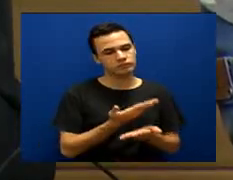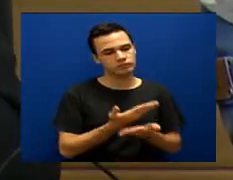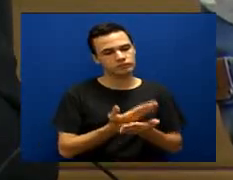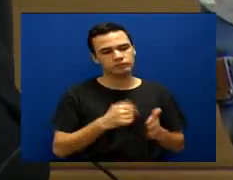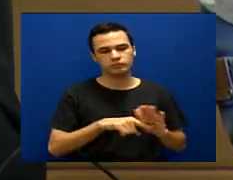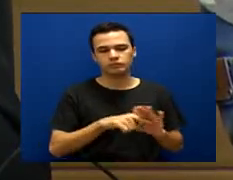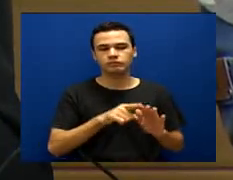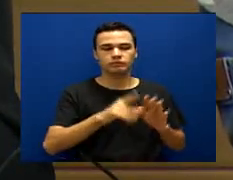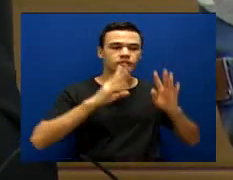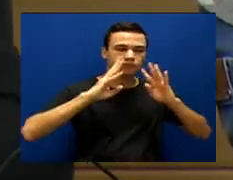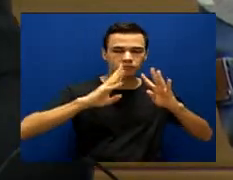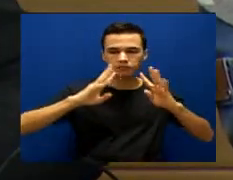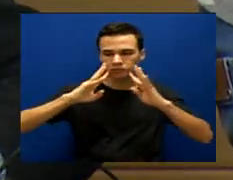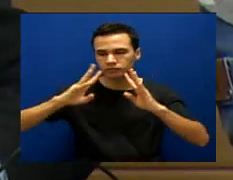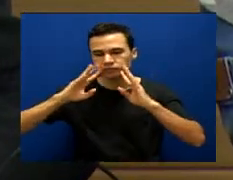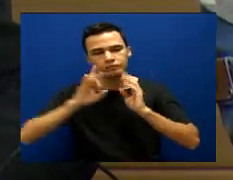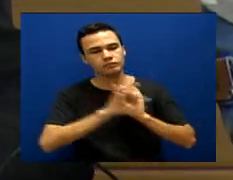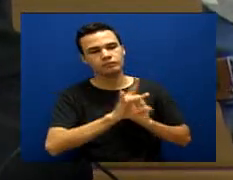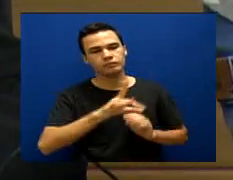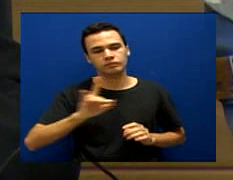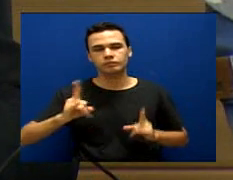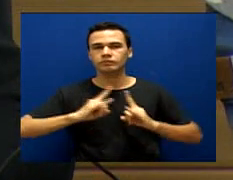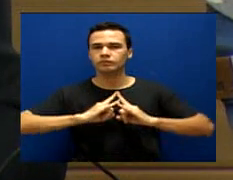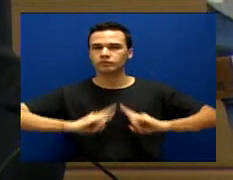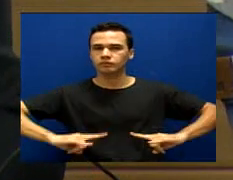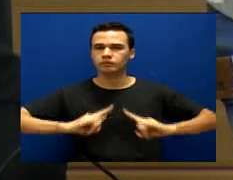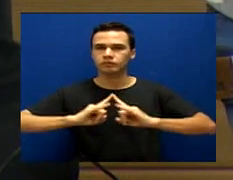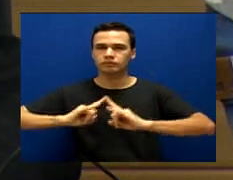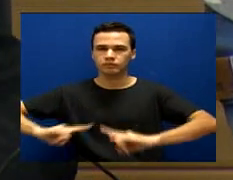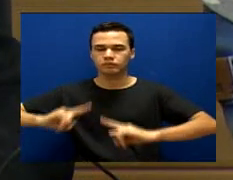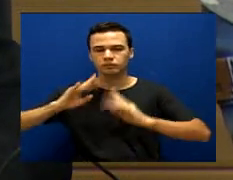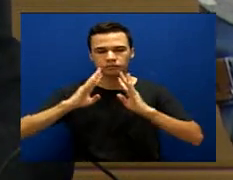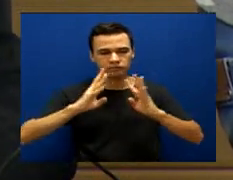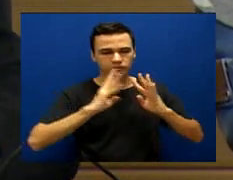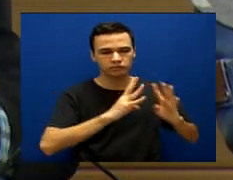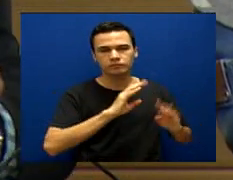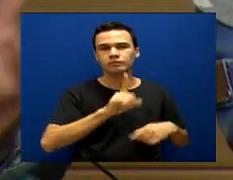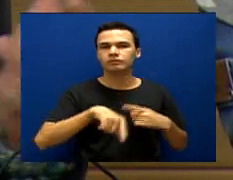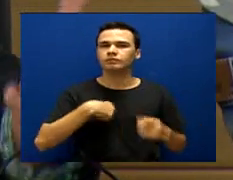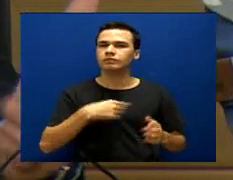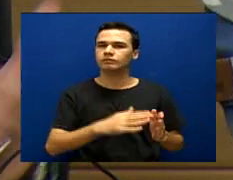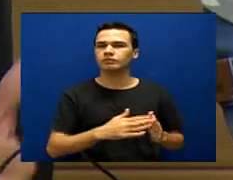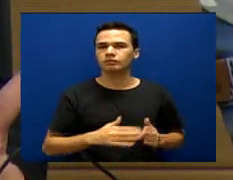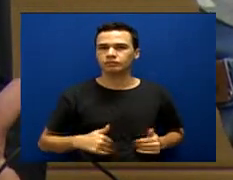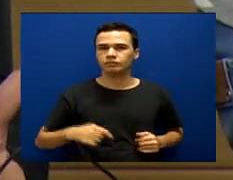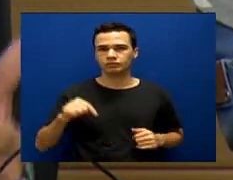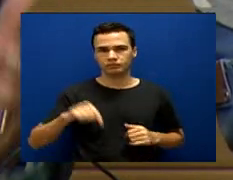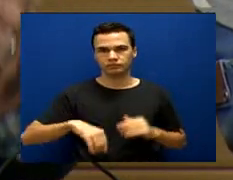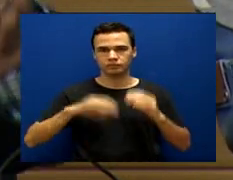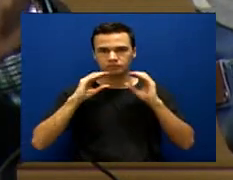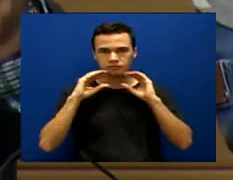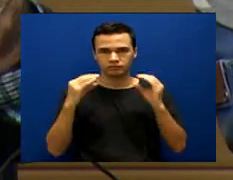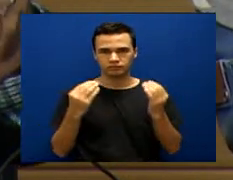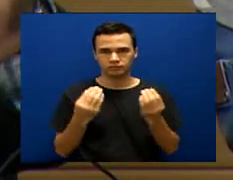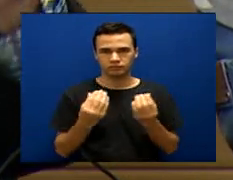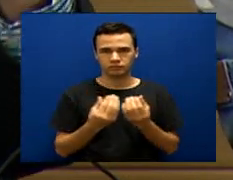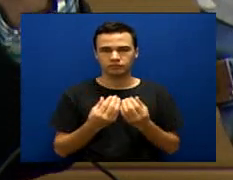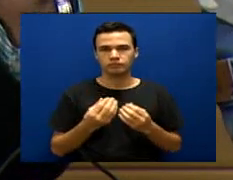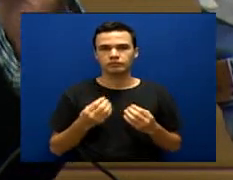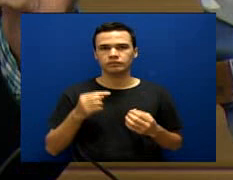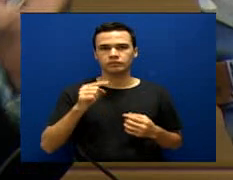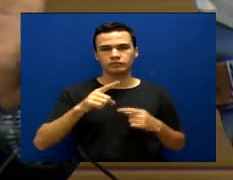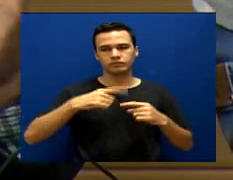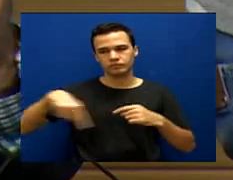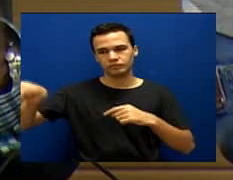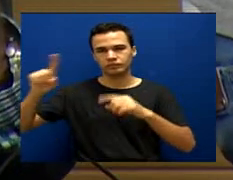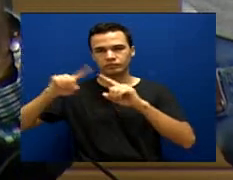é ouvir as instituições, e até nós estávamos pensando, pedir a licença desta casa, para ir na